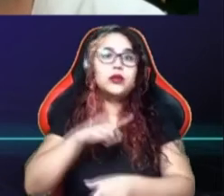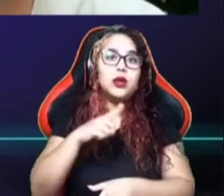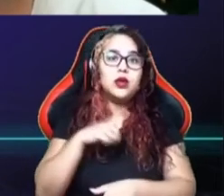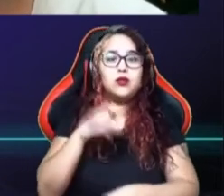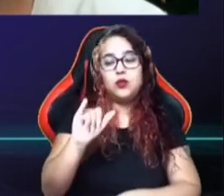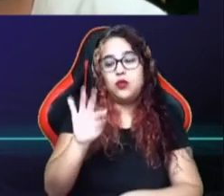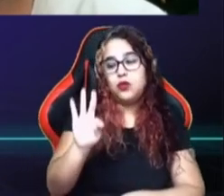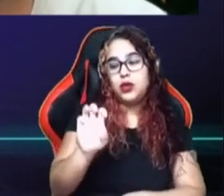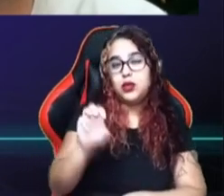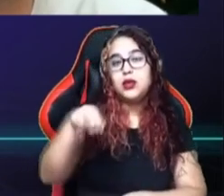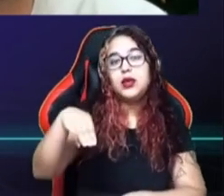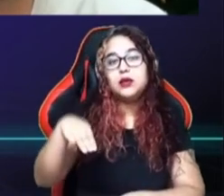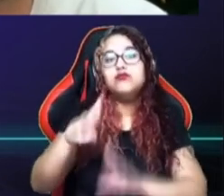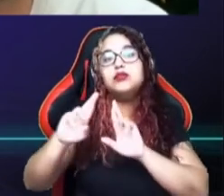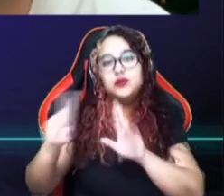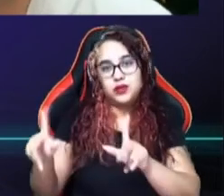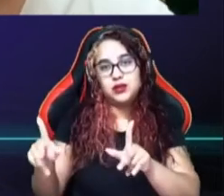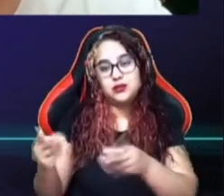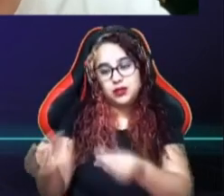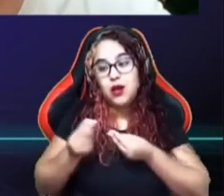que meio por aí.